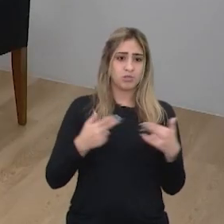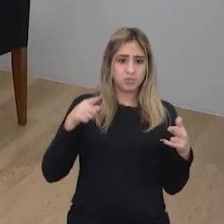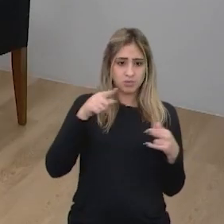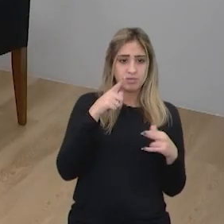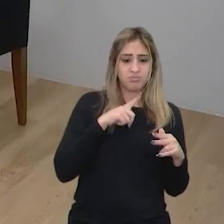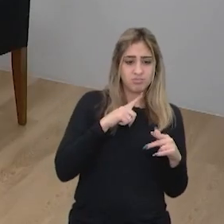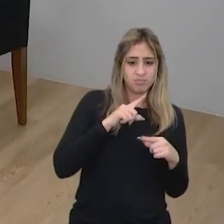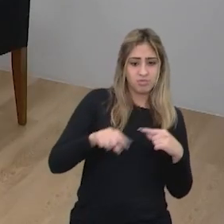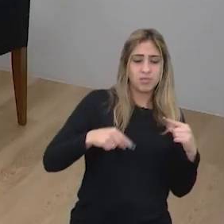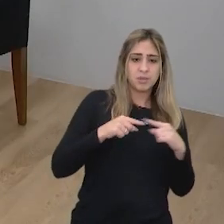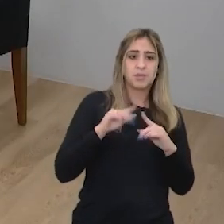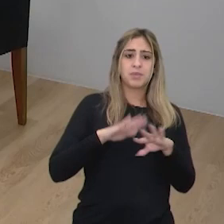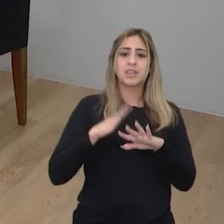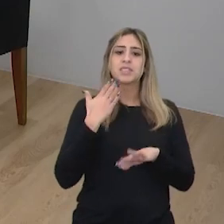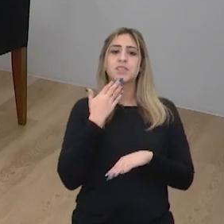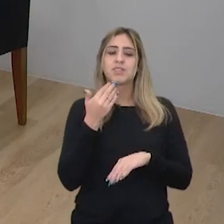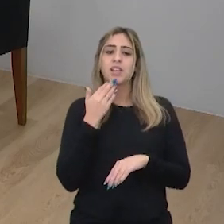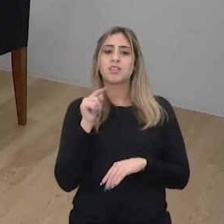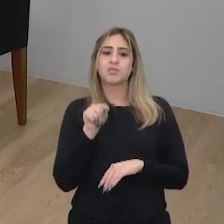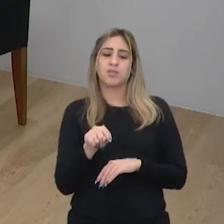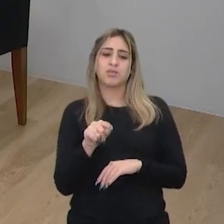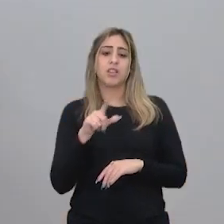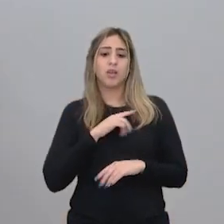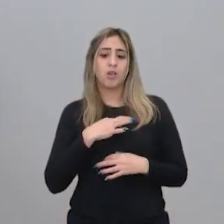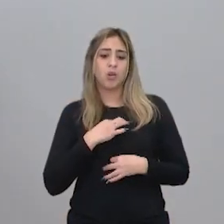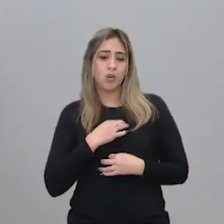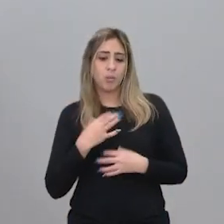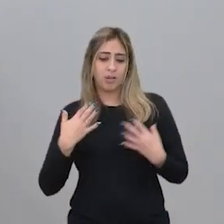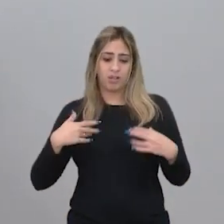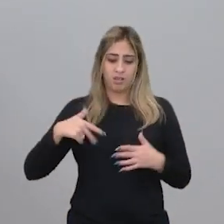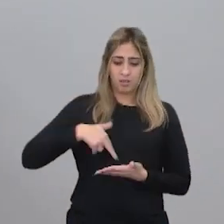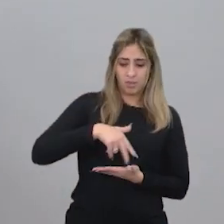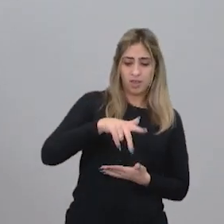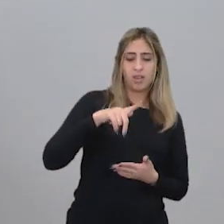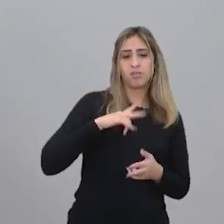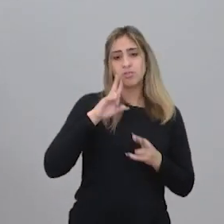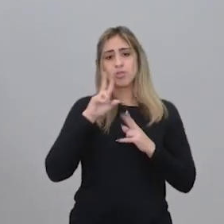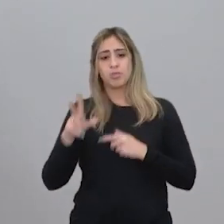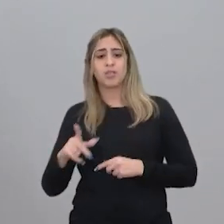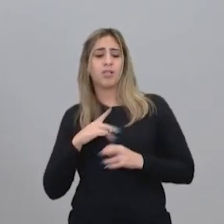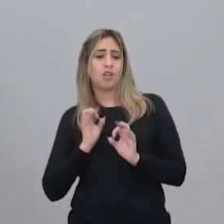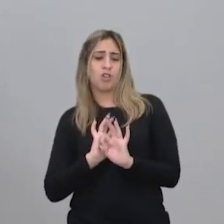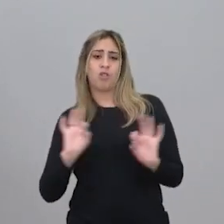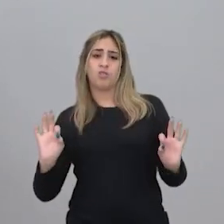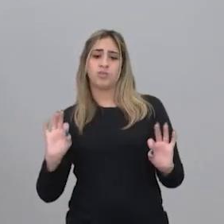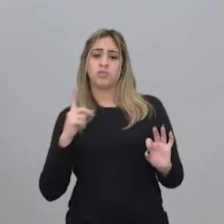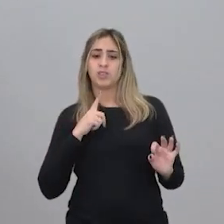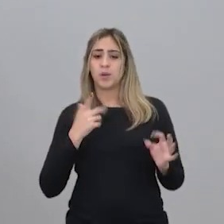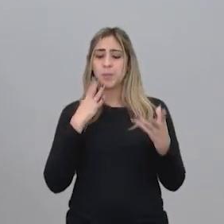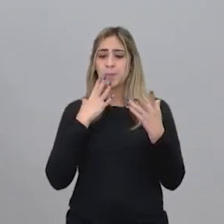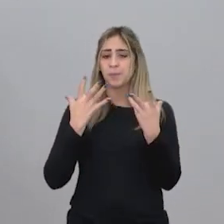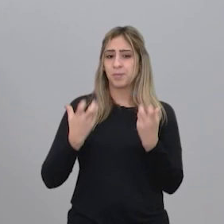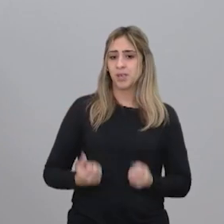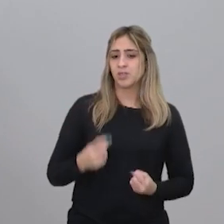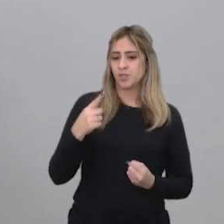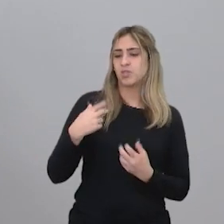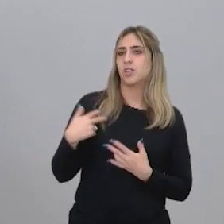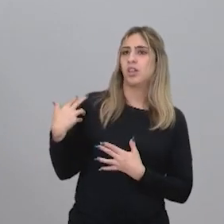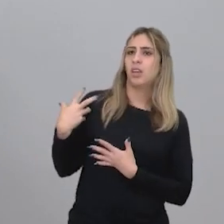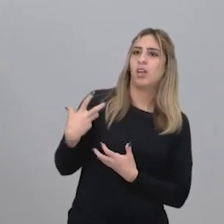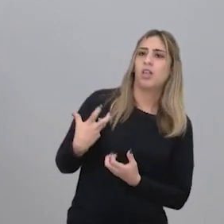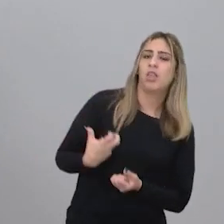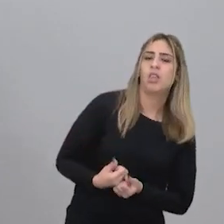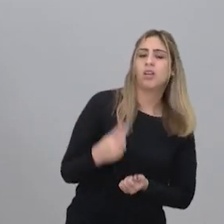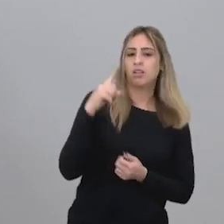levar, mais fácil para você. Se você tem uma roupa de caminhar e uma roupa de dormir, ótimo. Se você tem muitas coisas, é um peso que você vai carregar